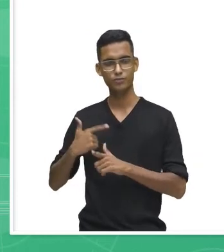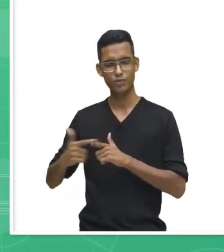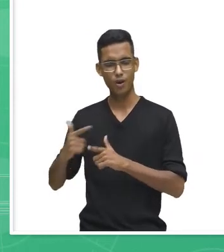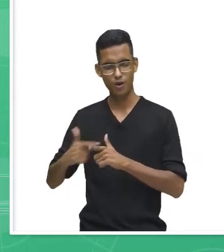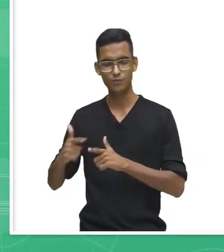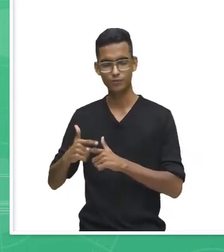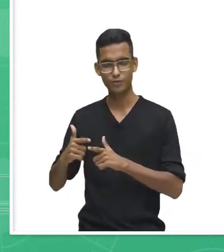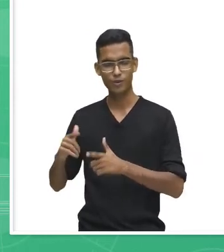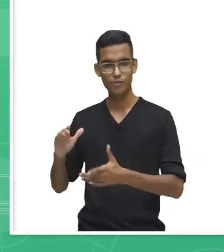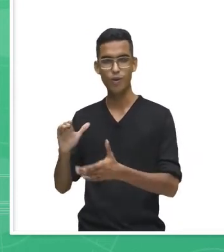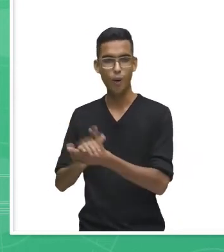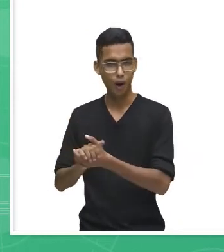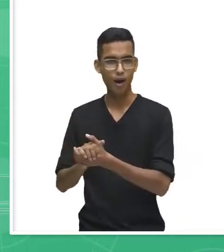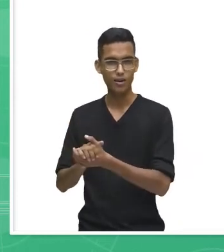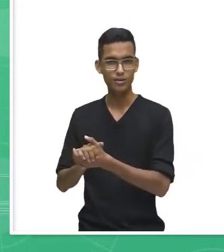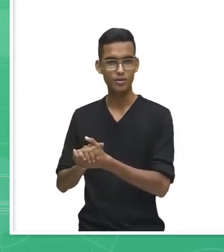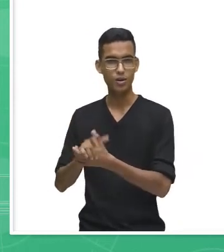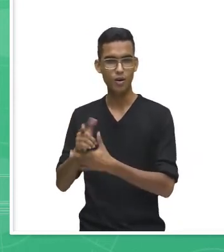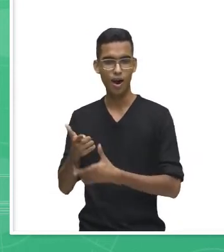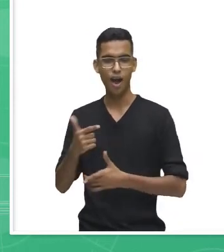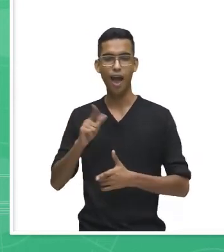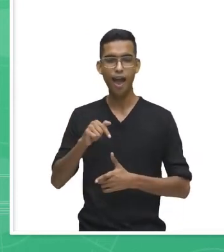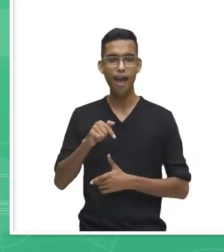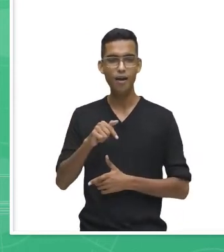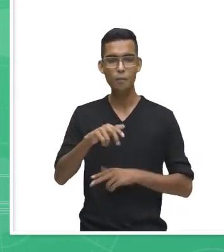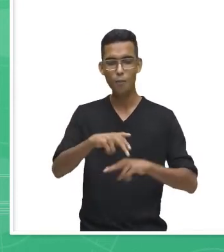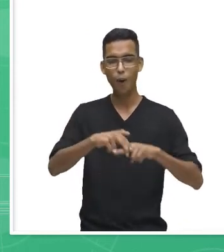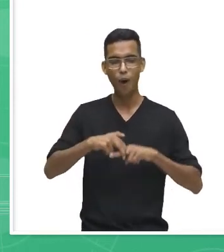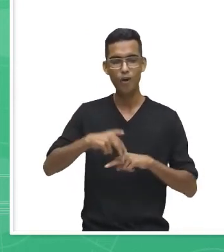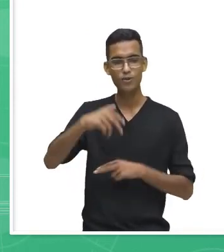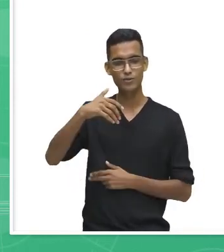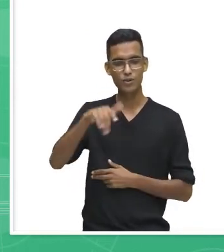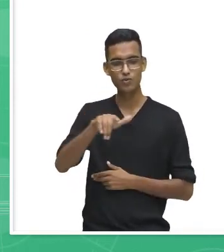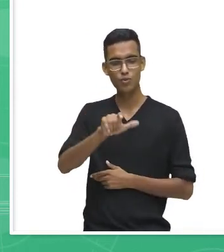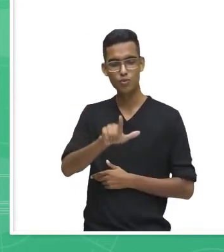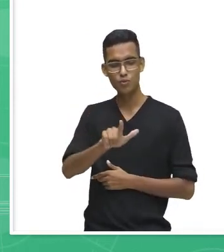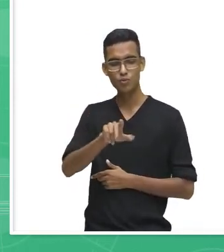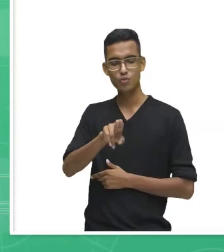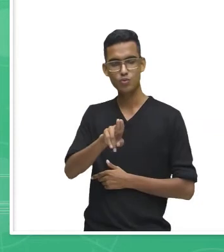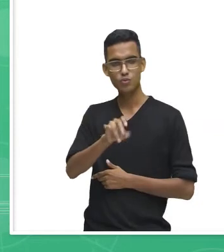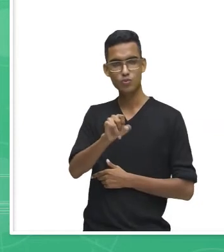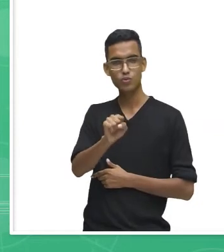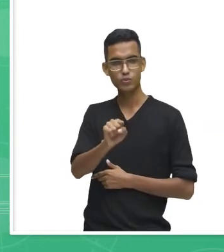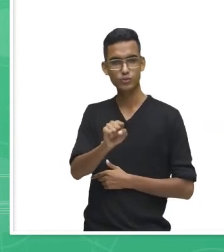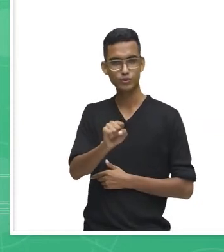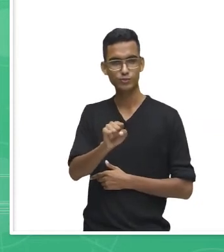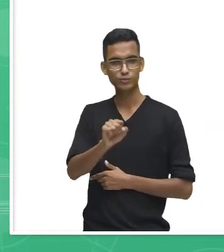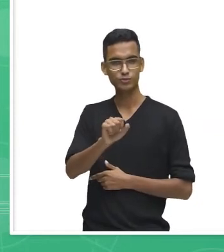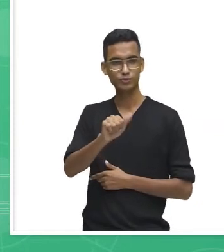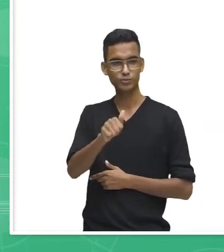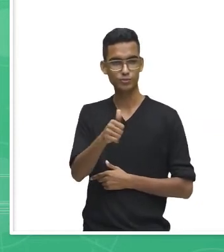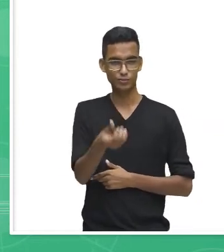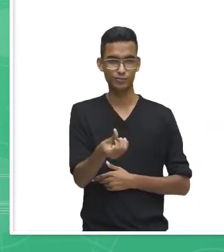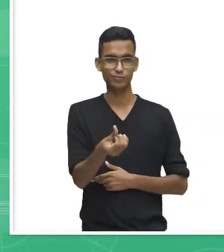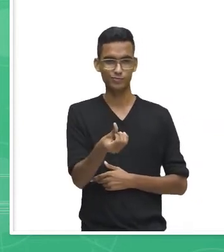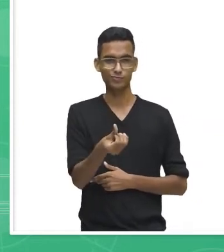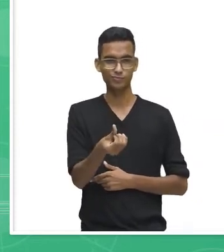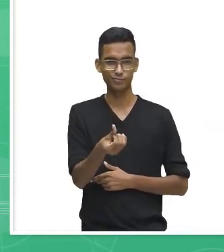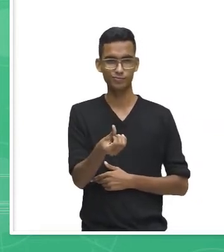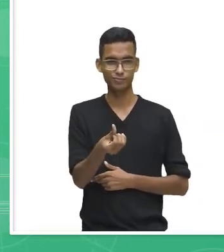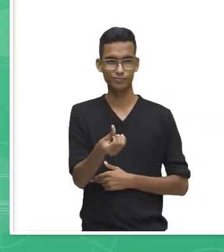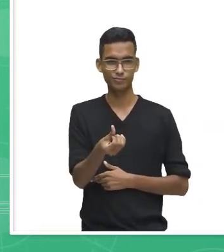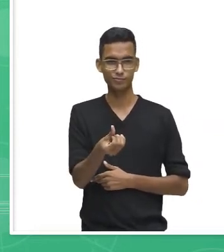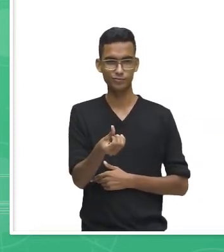população não sabia. Então, assim, você tem uma monarquia que não consegue resolver os problemas da população, não tem